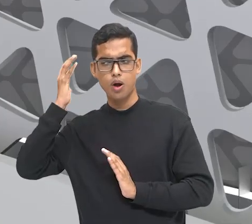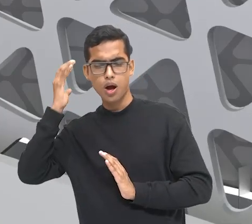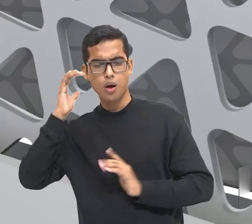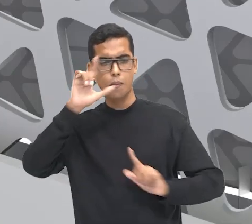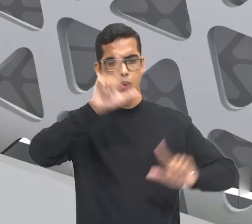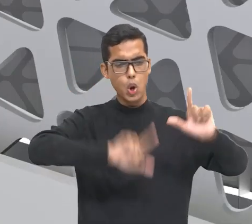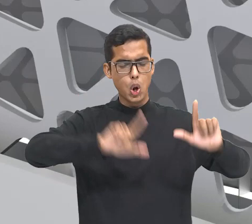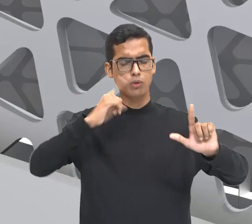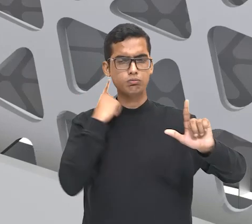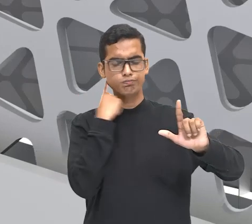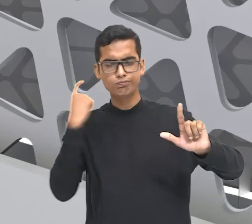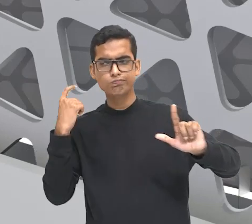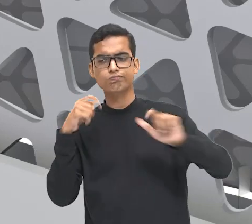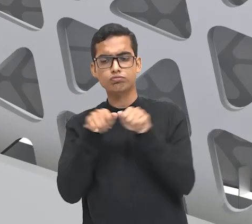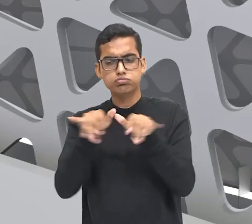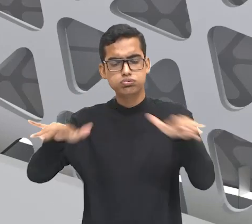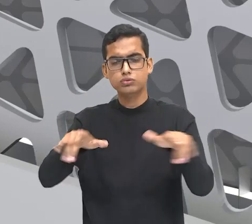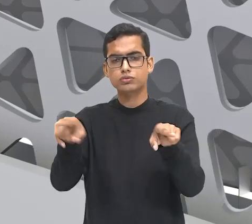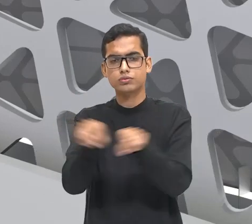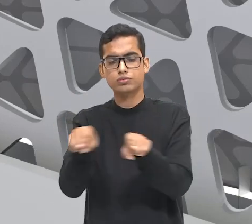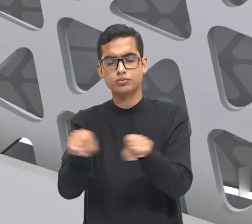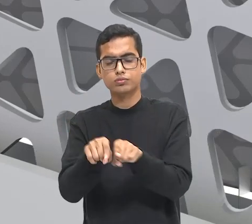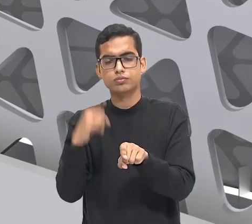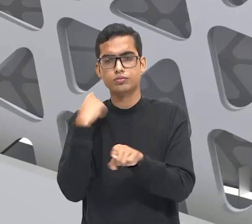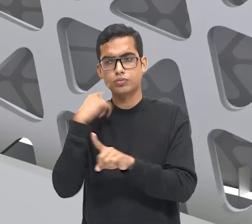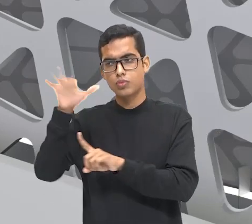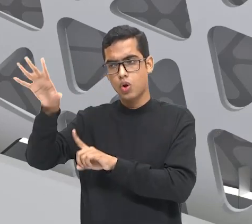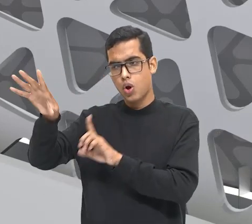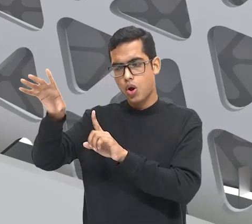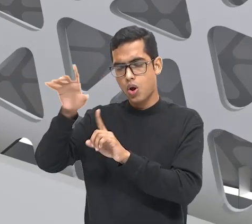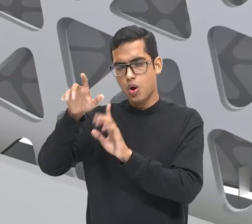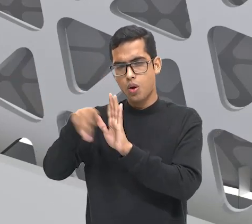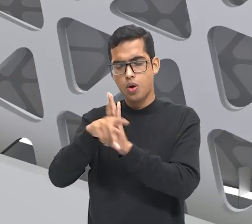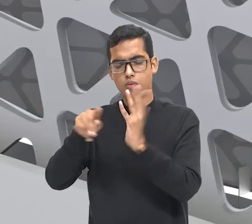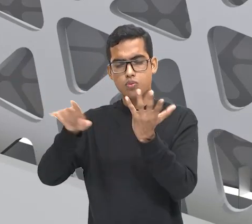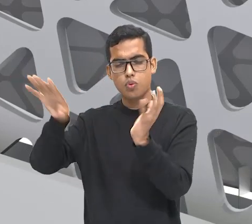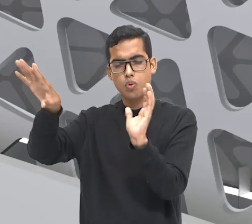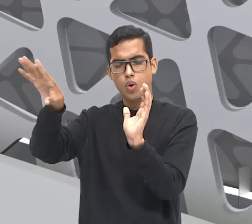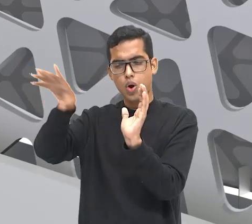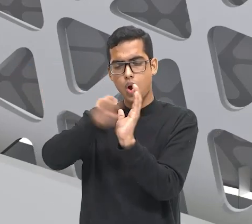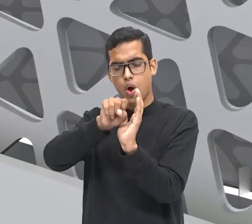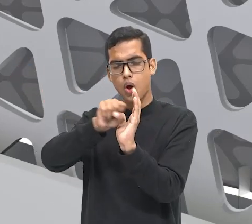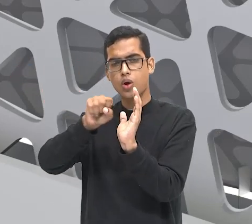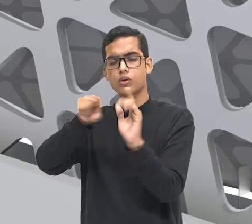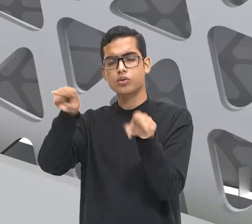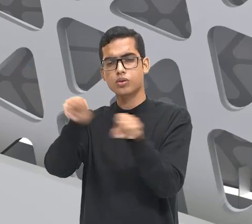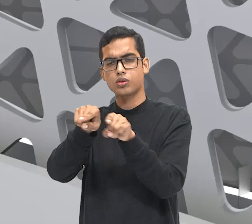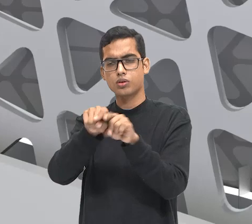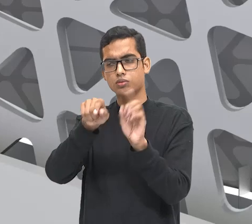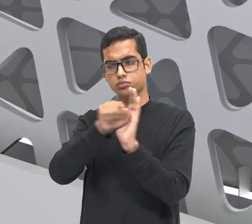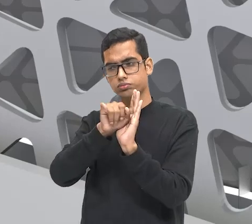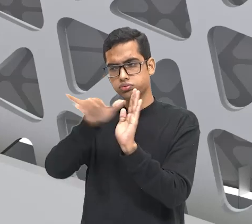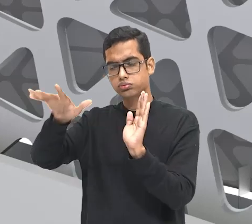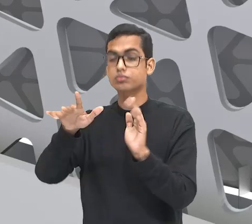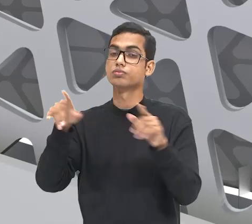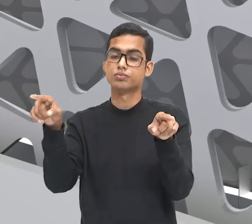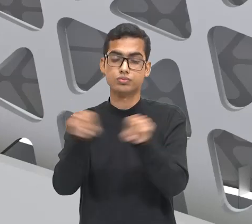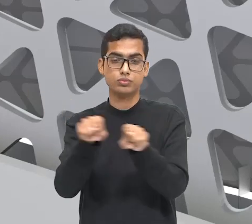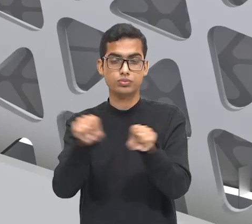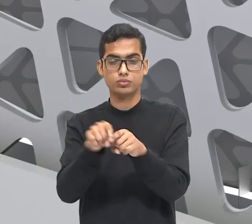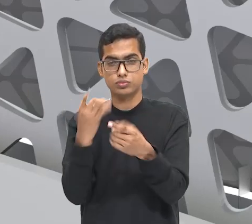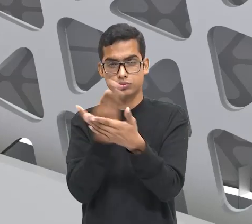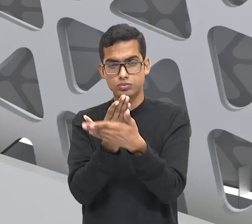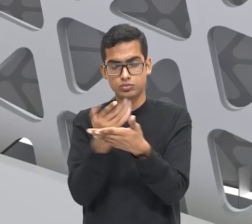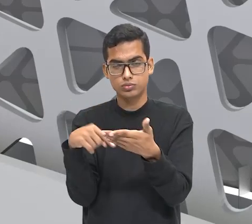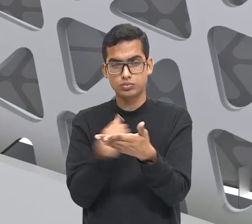que transmitem, né? Que recebem o sinal de TV e também vão transmitir. Dessa forma acontece a transmissão das nossas